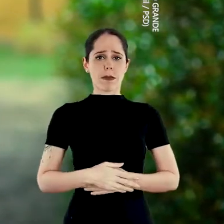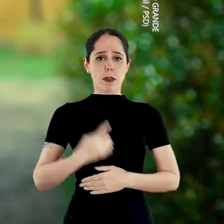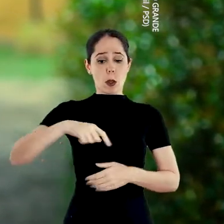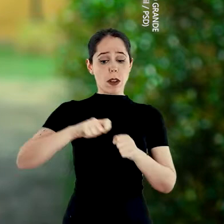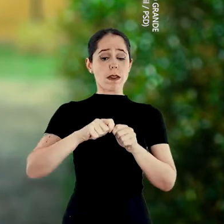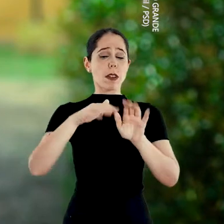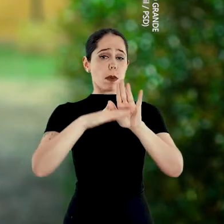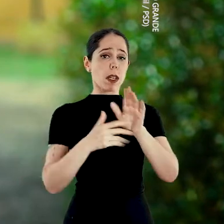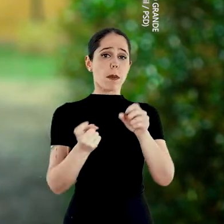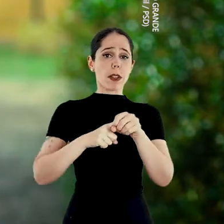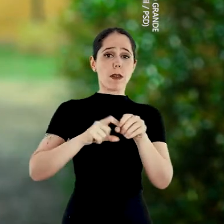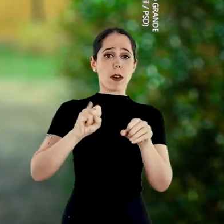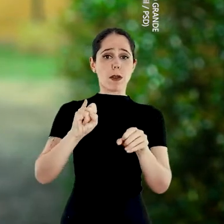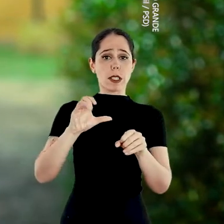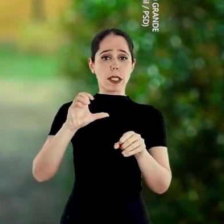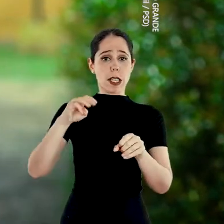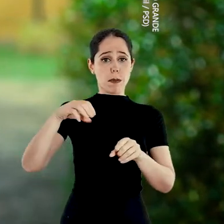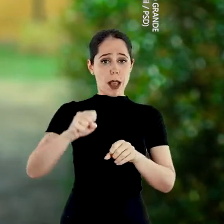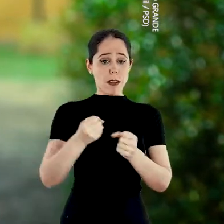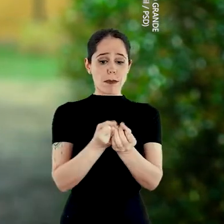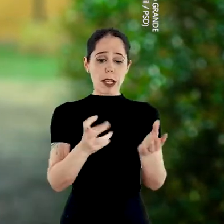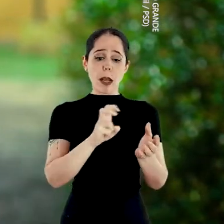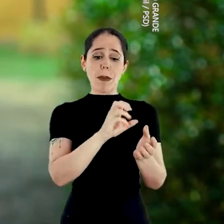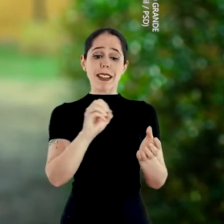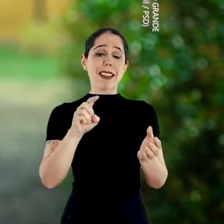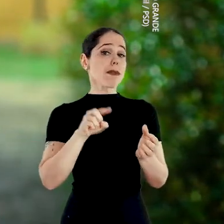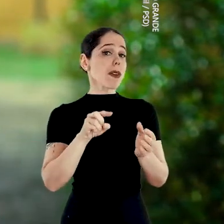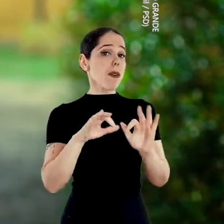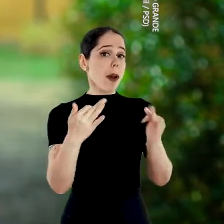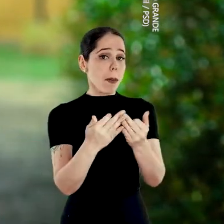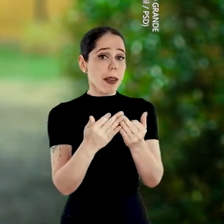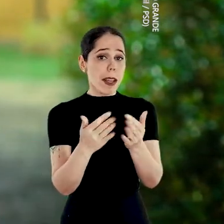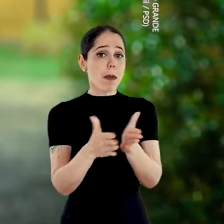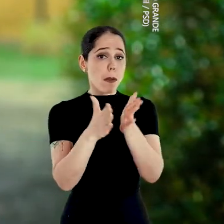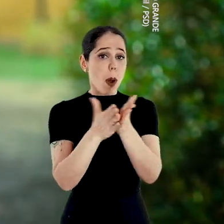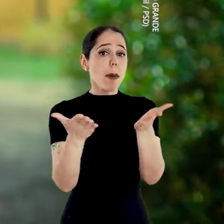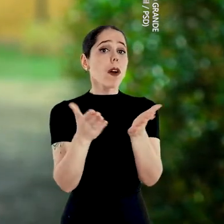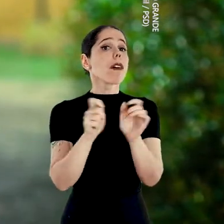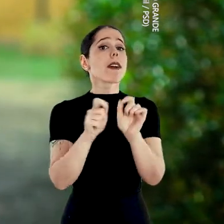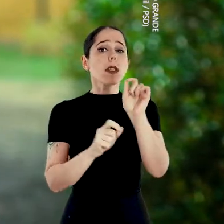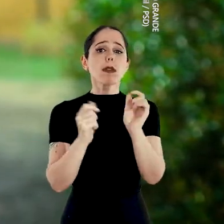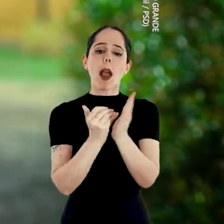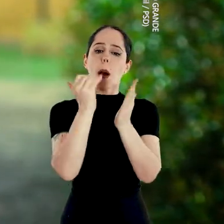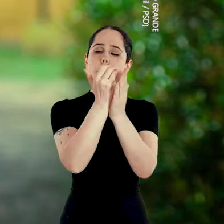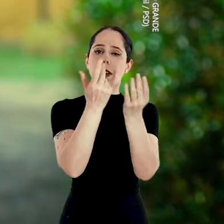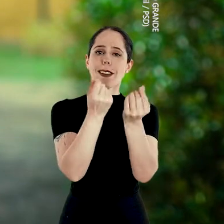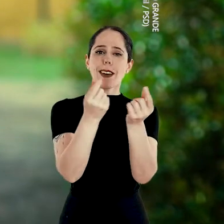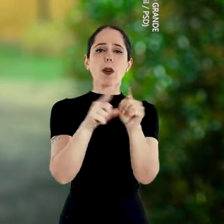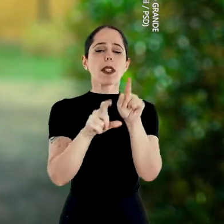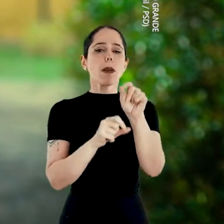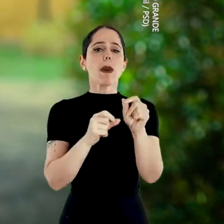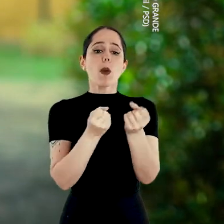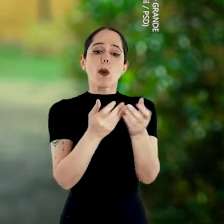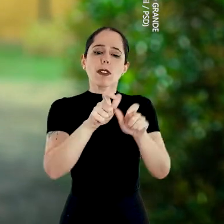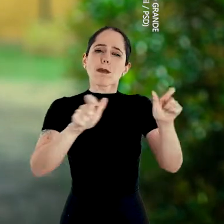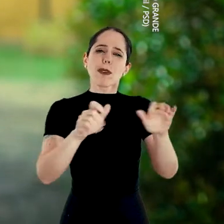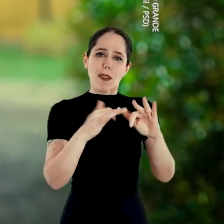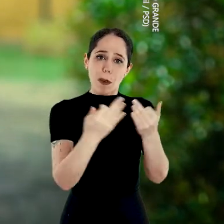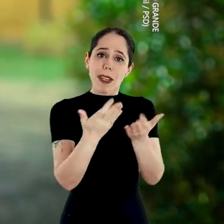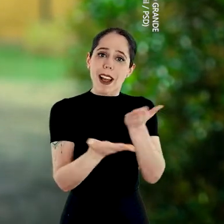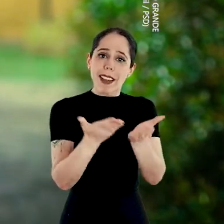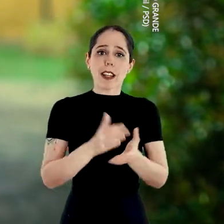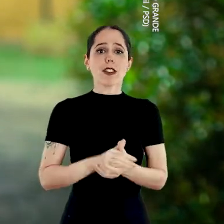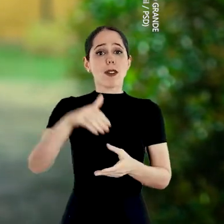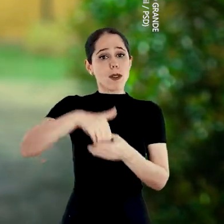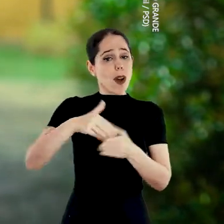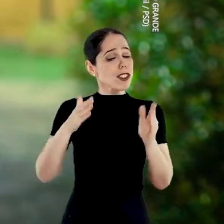fizemos o devolve ICMS para 500 mil famílias carentes e agora vamos ampliar os valores e um número de famílias